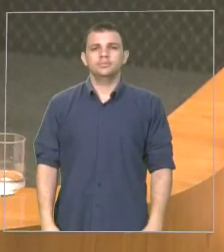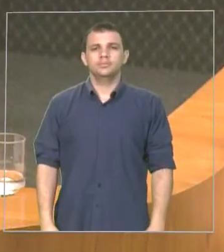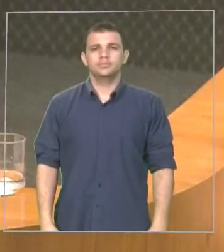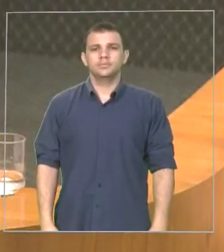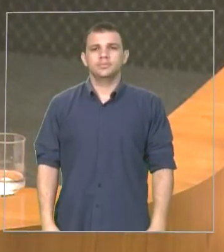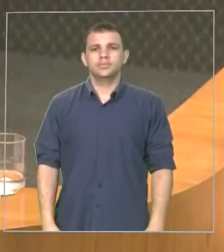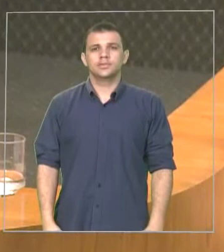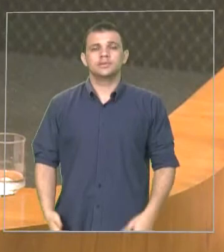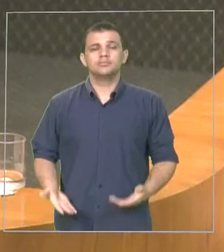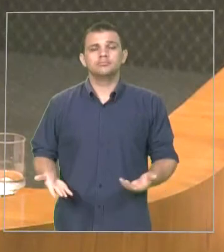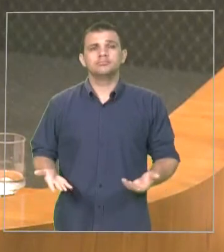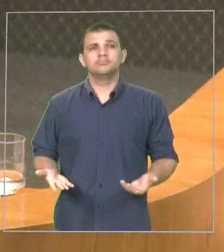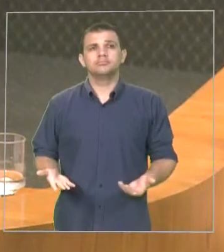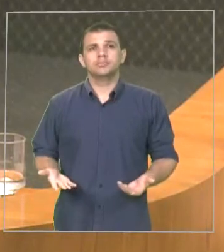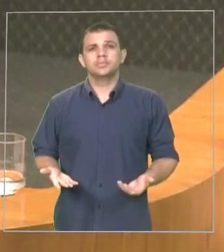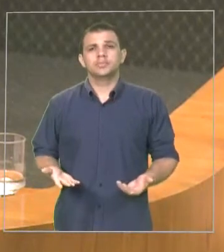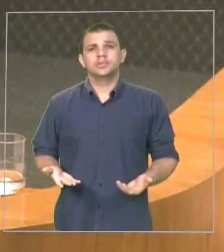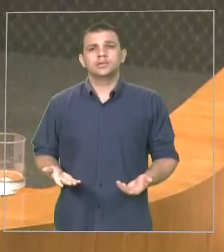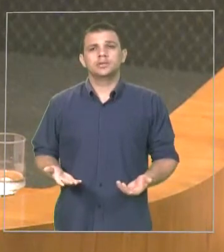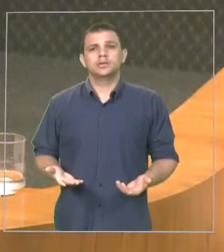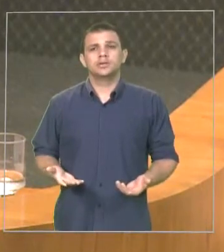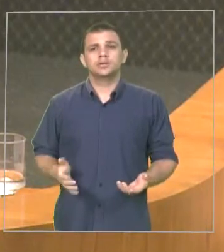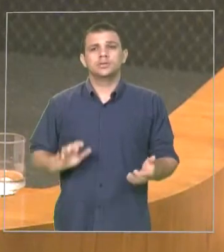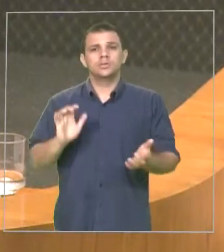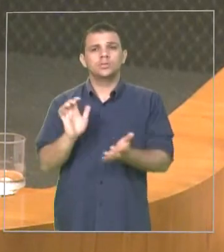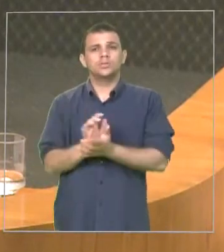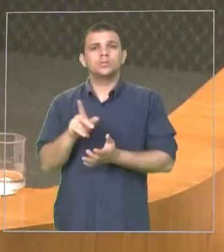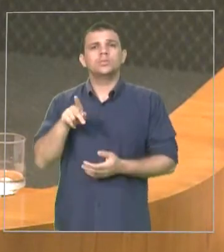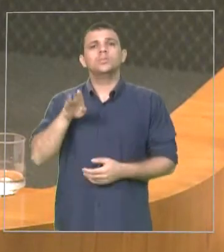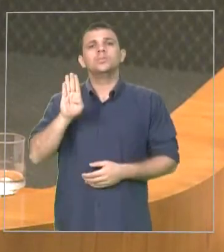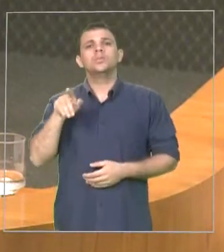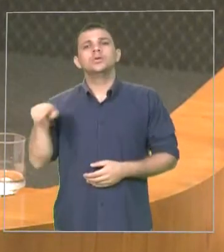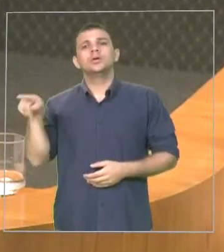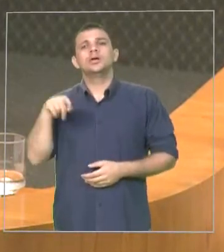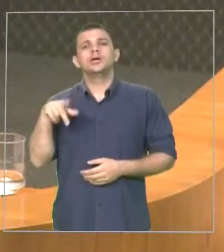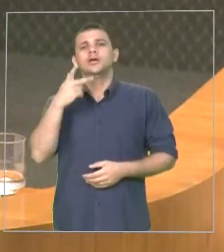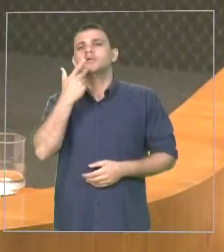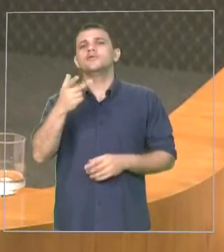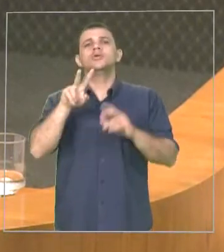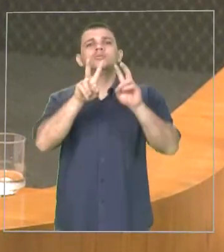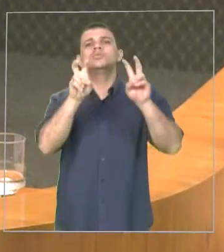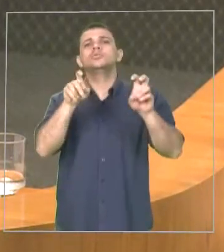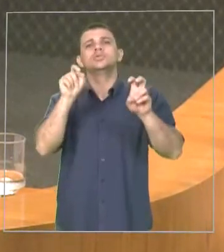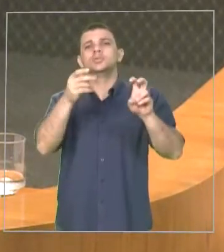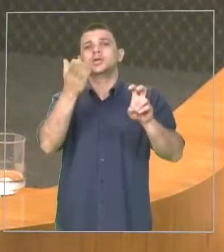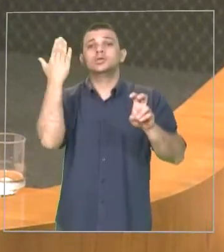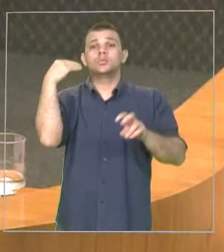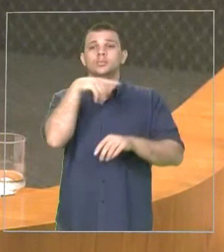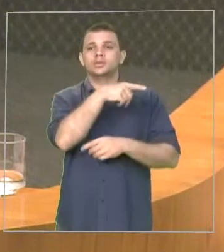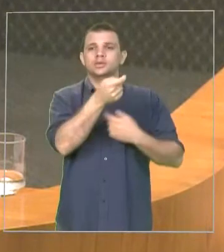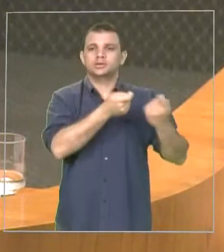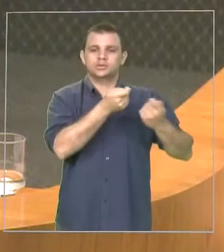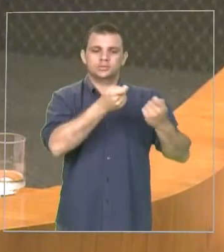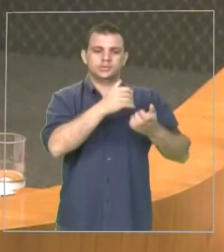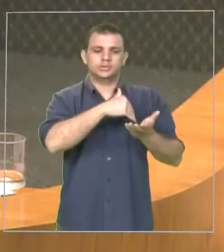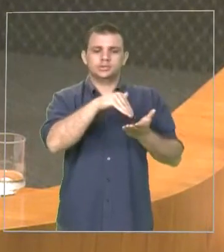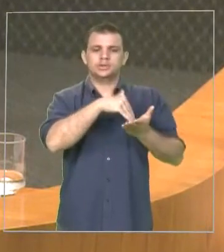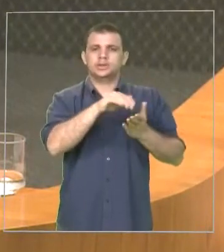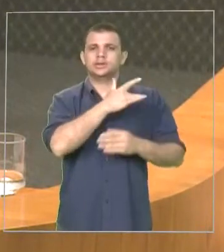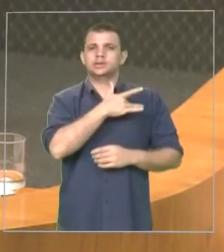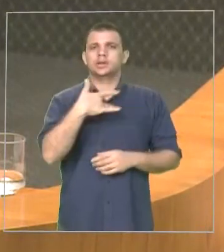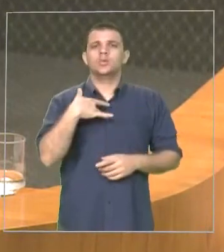sabe o que os agentes públicos disseram sobre a administração anterior da Secretaria de Saúde, deputado